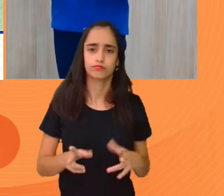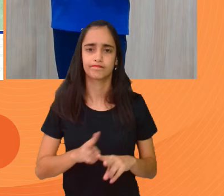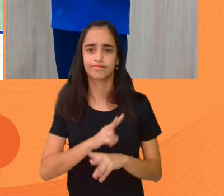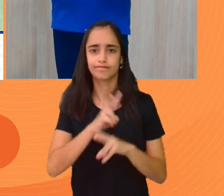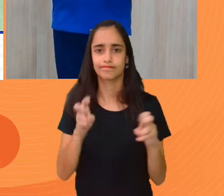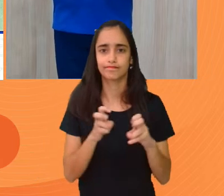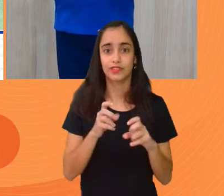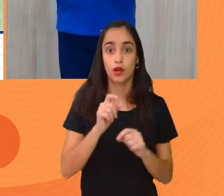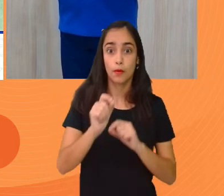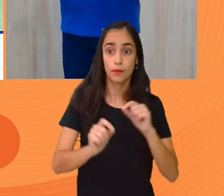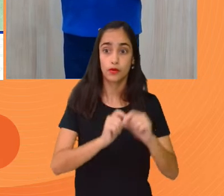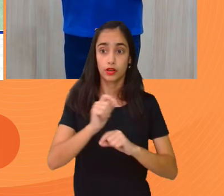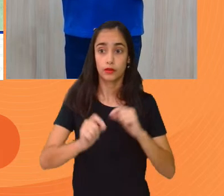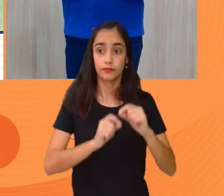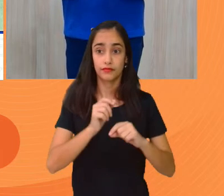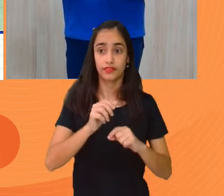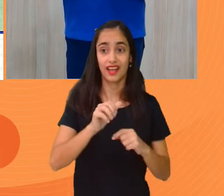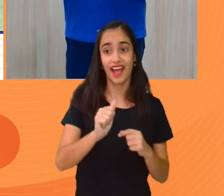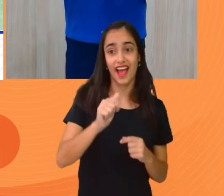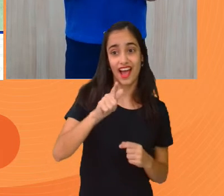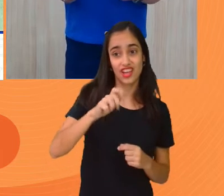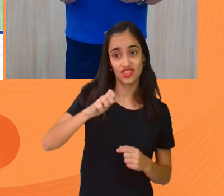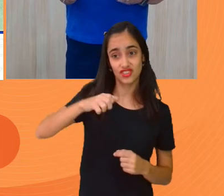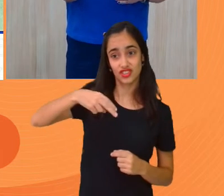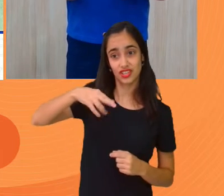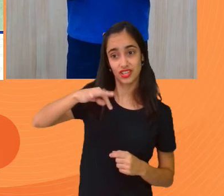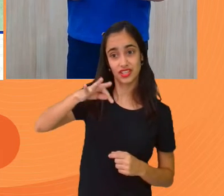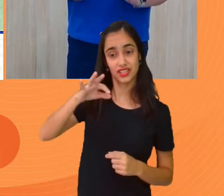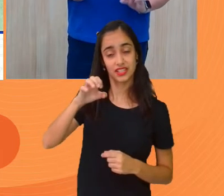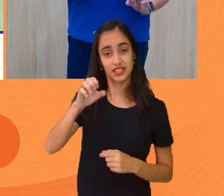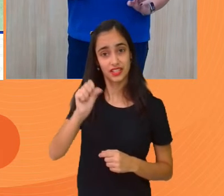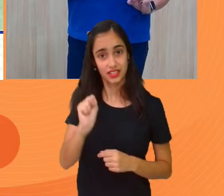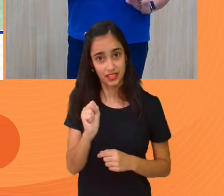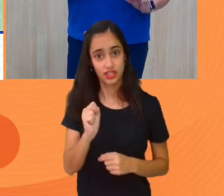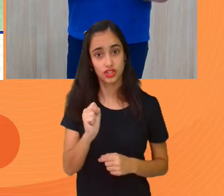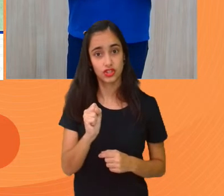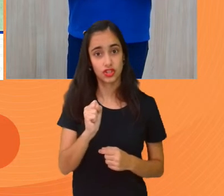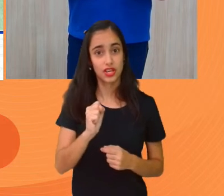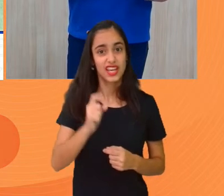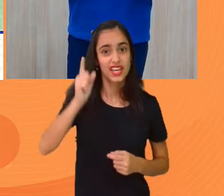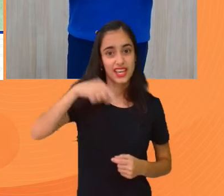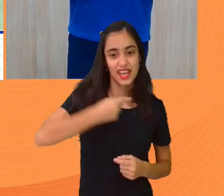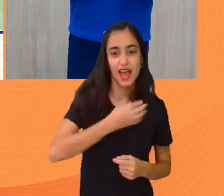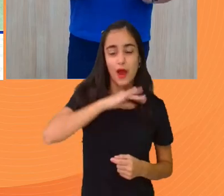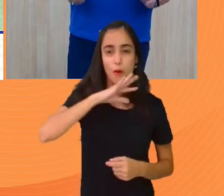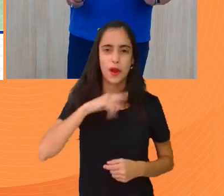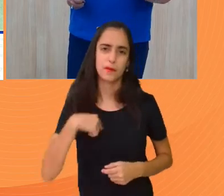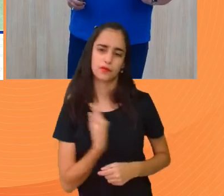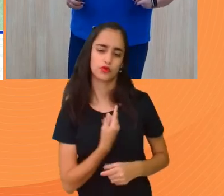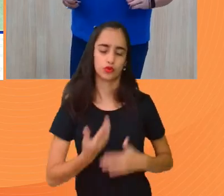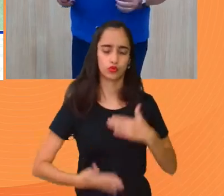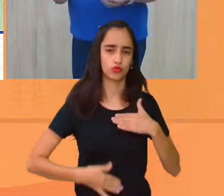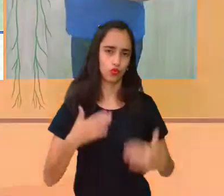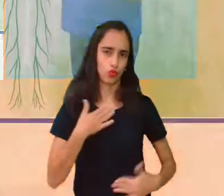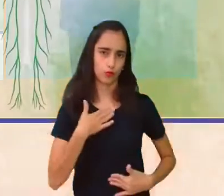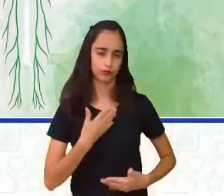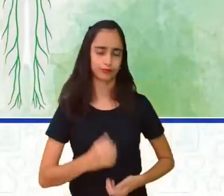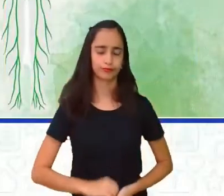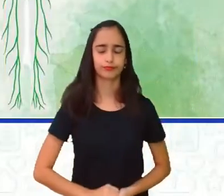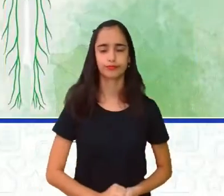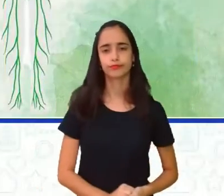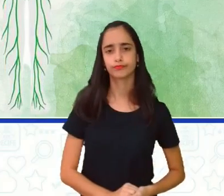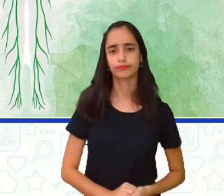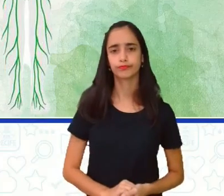agentes patogênicos, aqueles agentes que se entrar no nosso corpo vão nos causar mal, ok? Continuando. Agora a